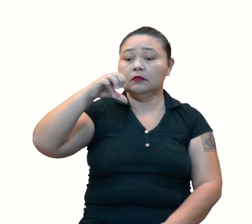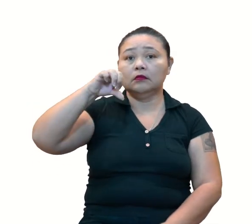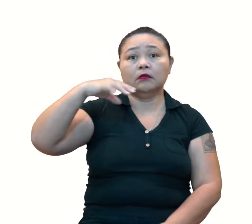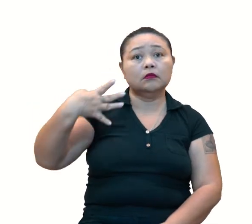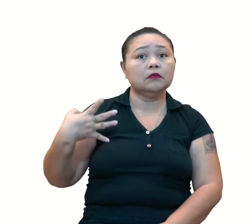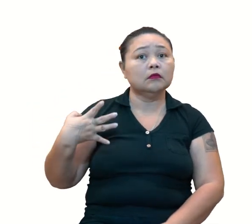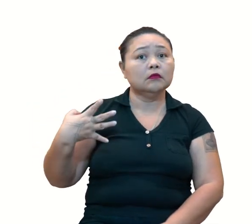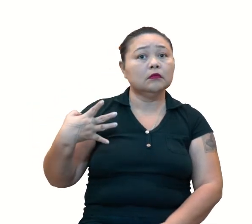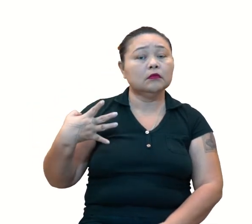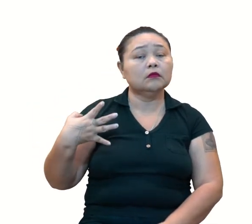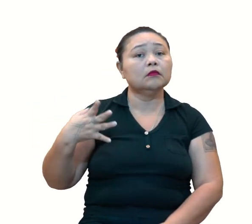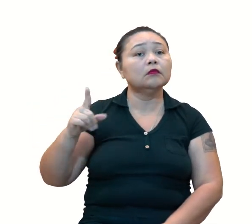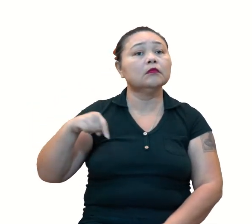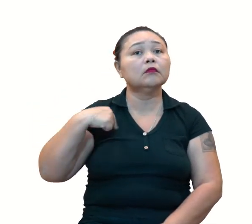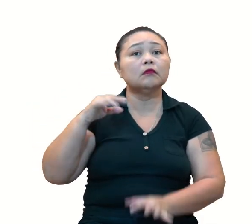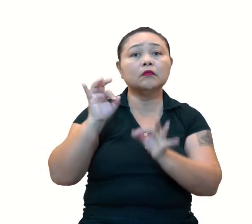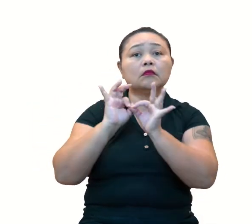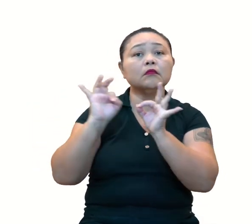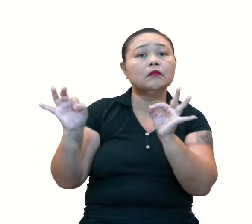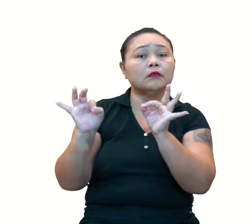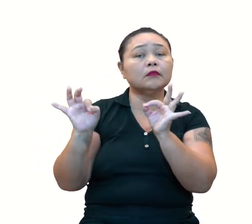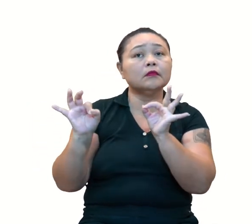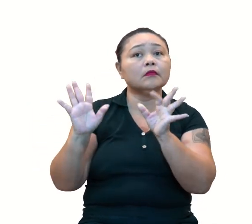0,94. Qual é a medida, então?